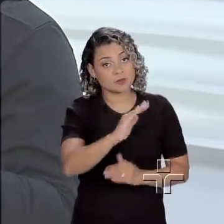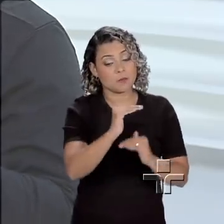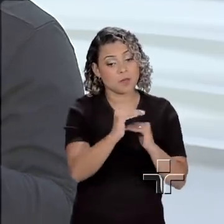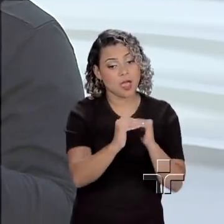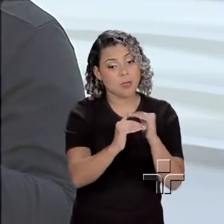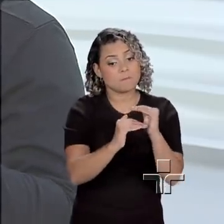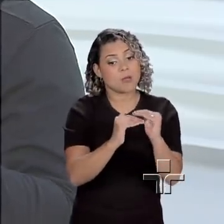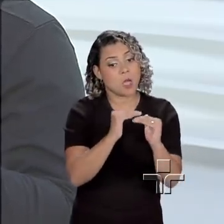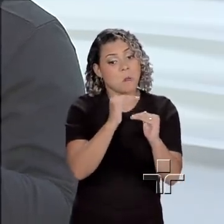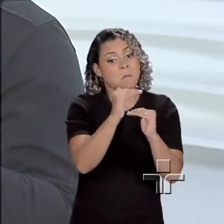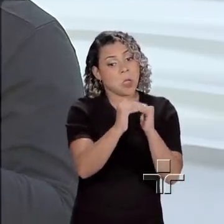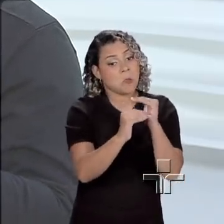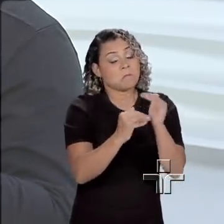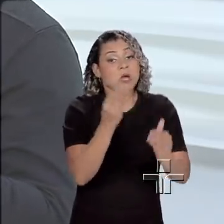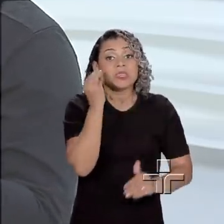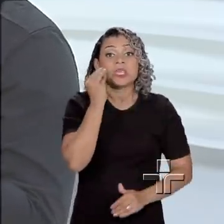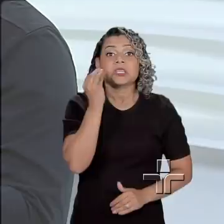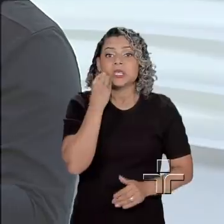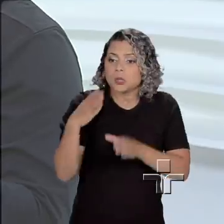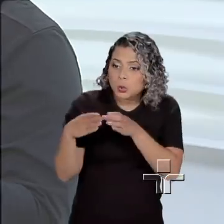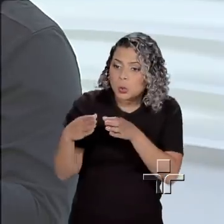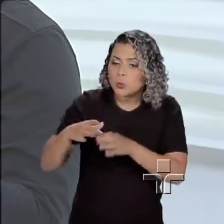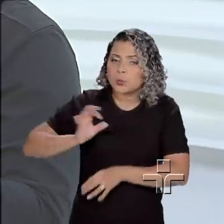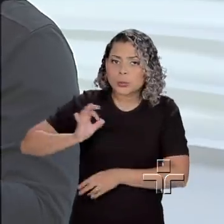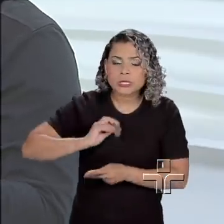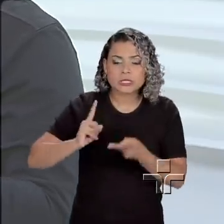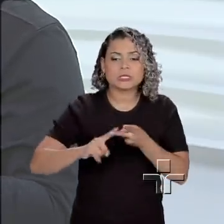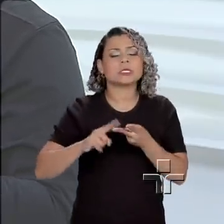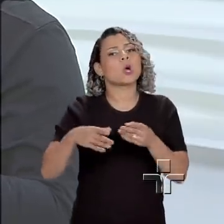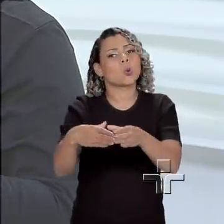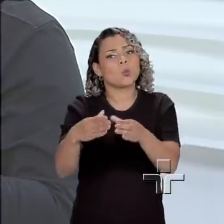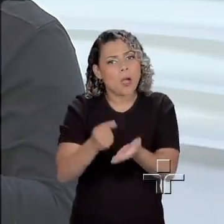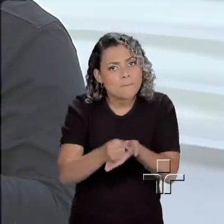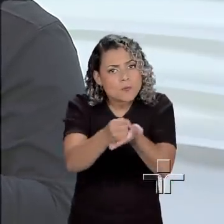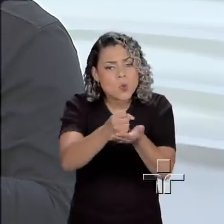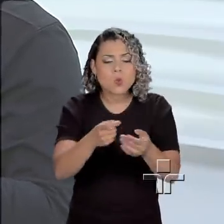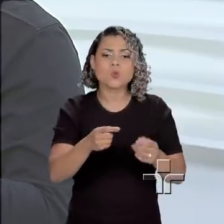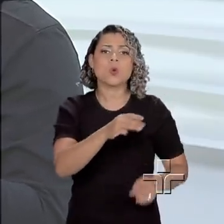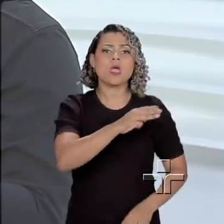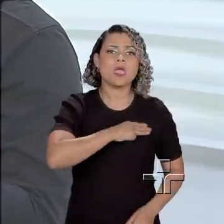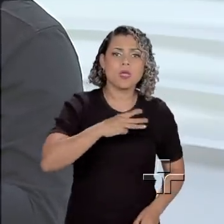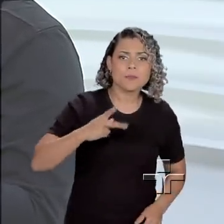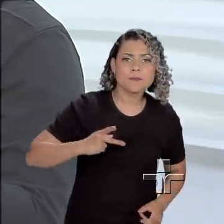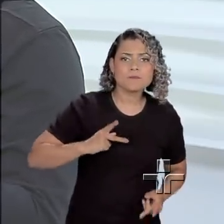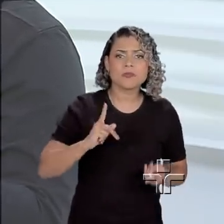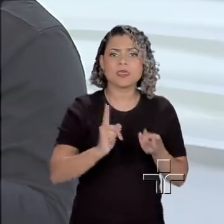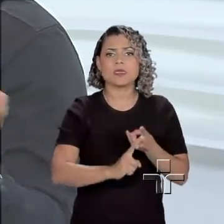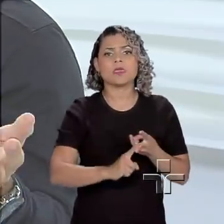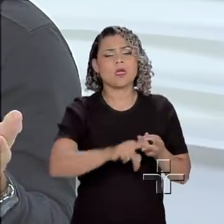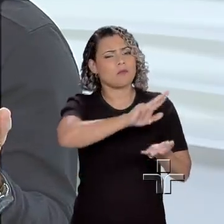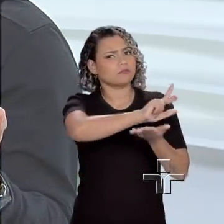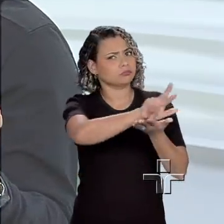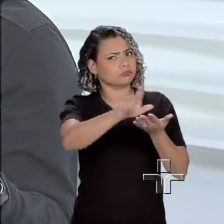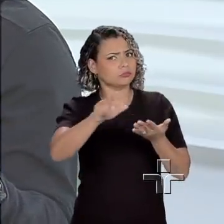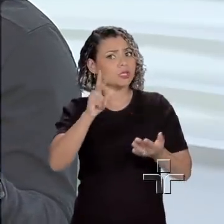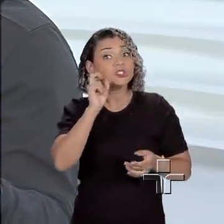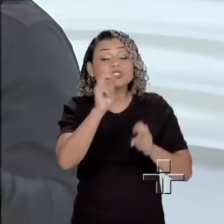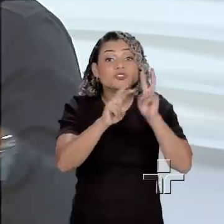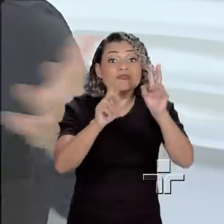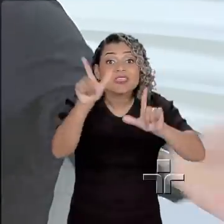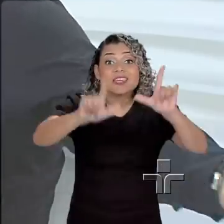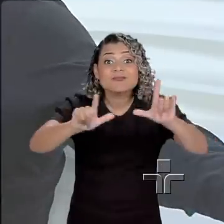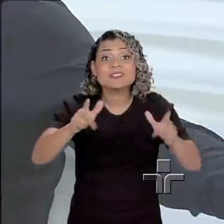muito grande. Grupos de polícia, grupos de apoio, grupos do Ministério Público, e a gente vê isso no